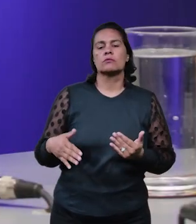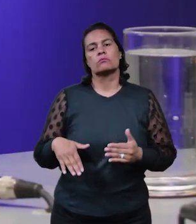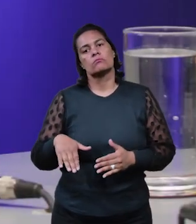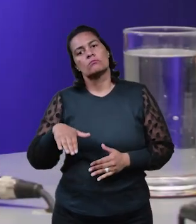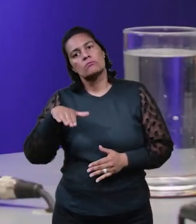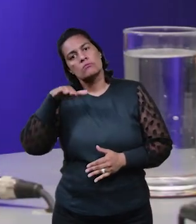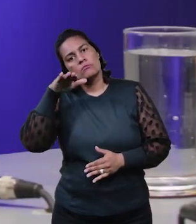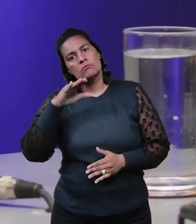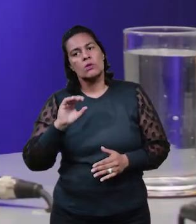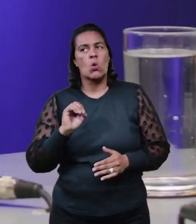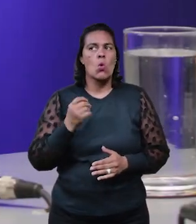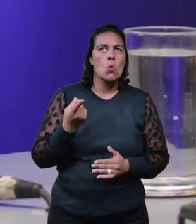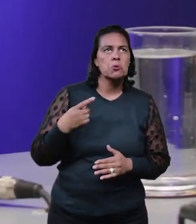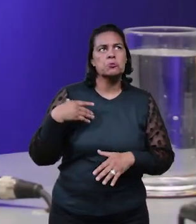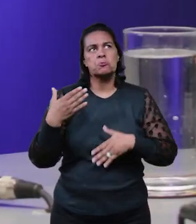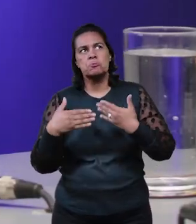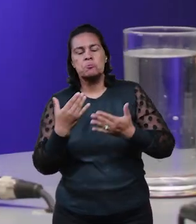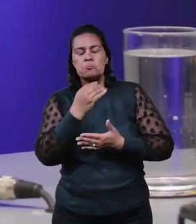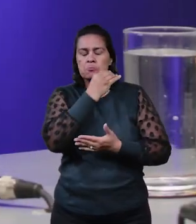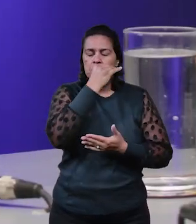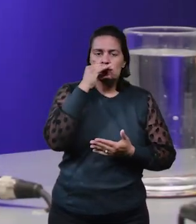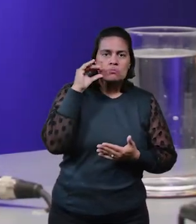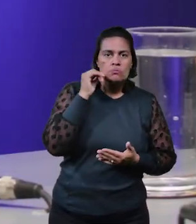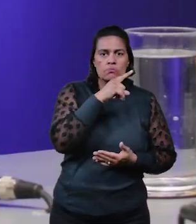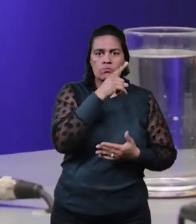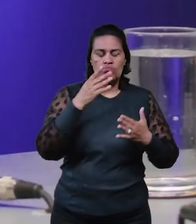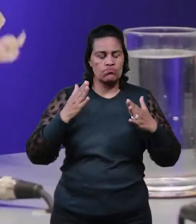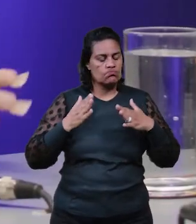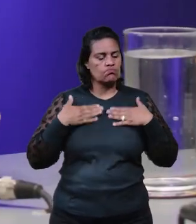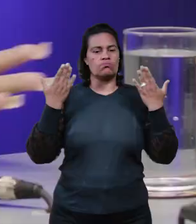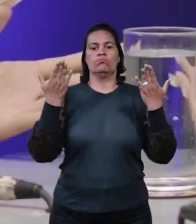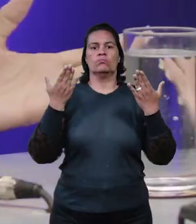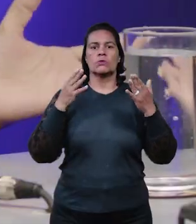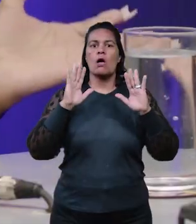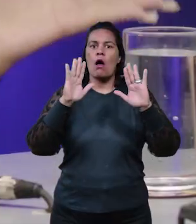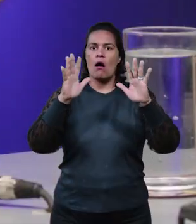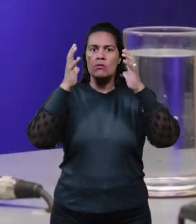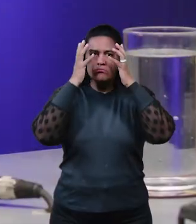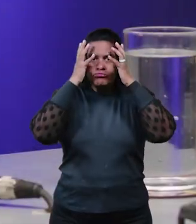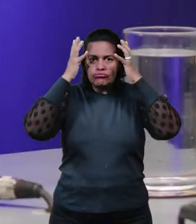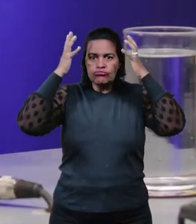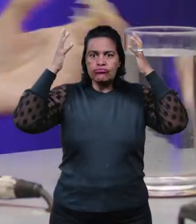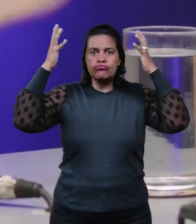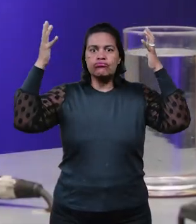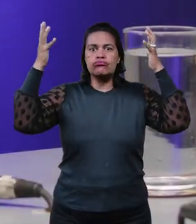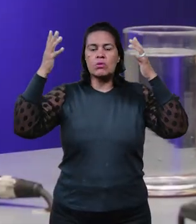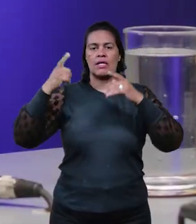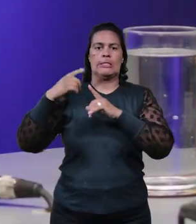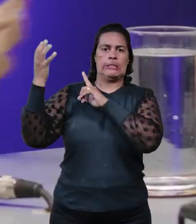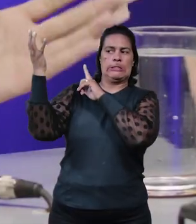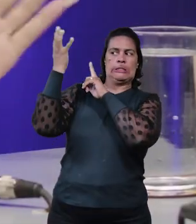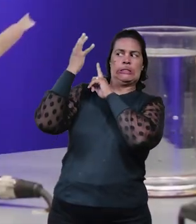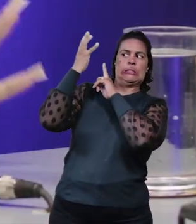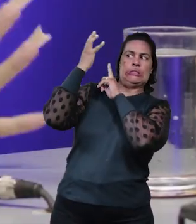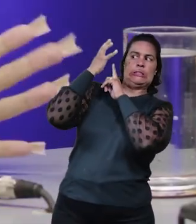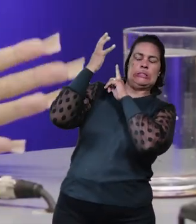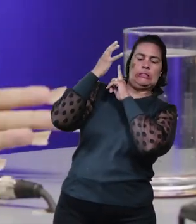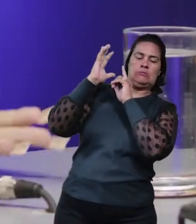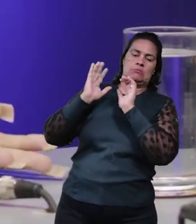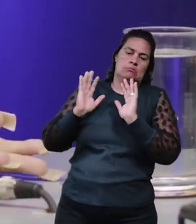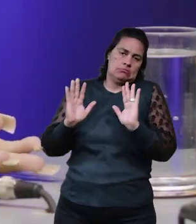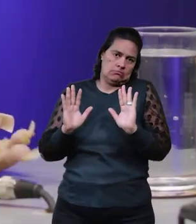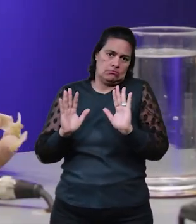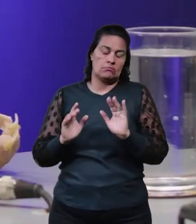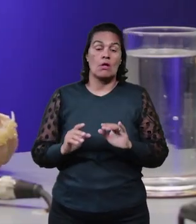um momento de descobrimento ali, que passa a deixar o cabelo crescer e vem toda aquela pressão da sociedade e tal.